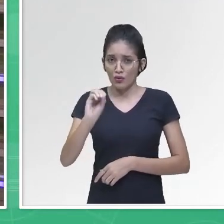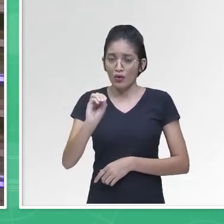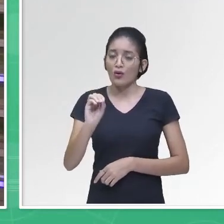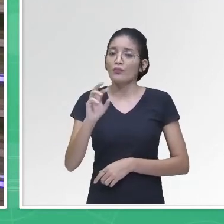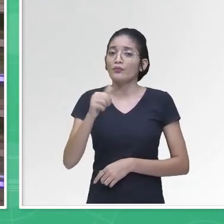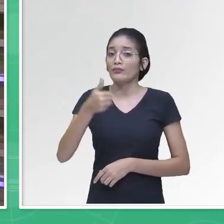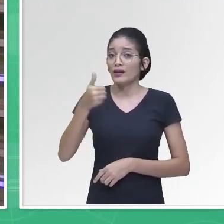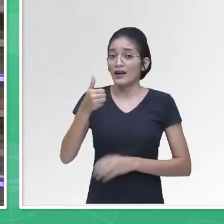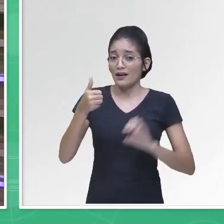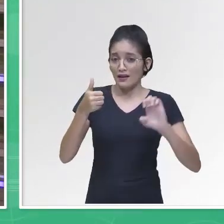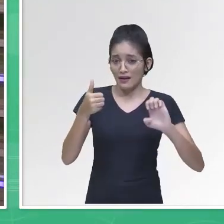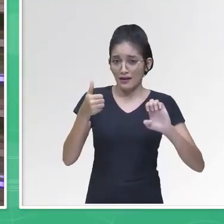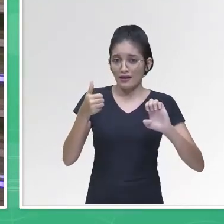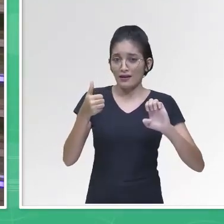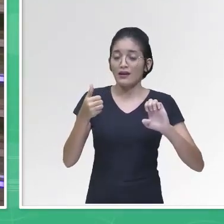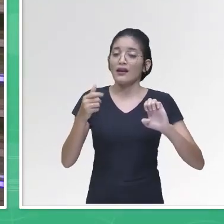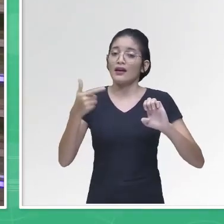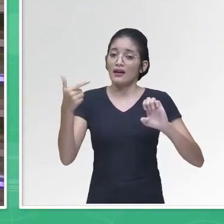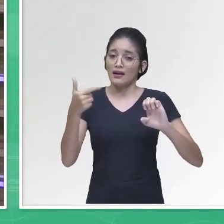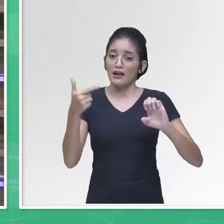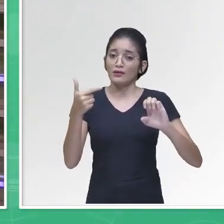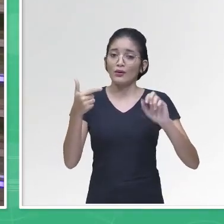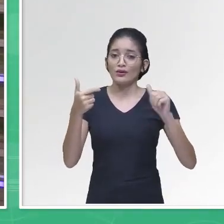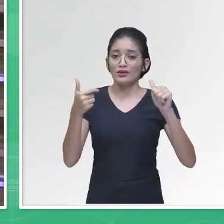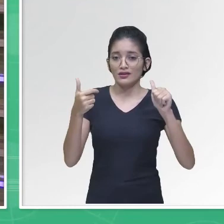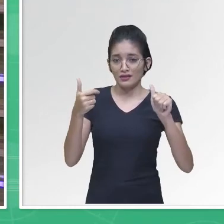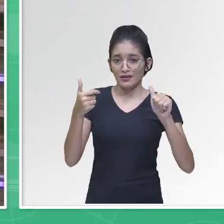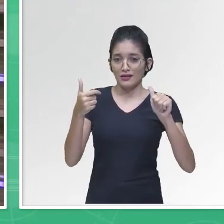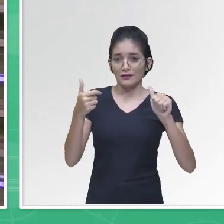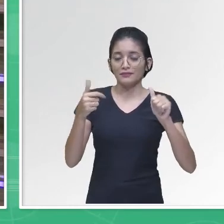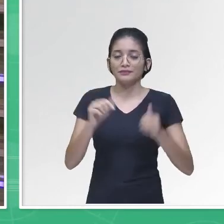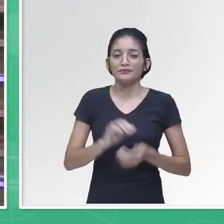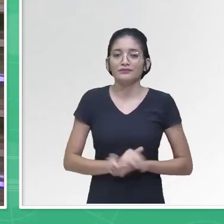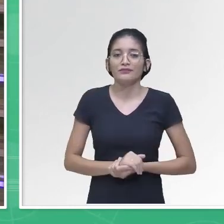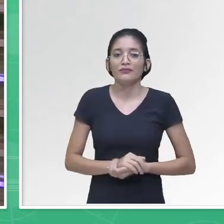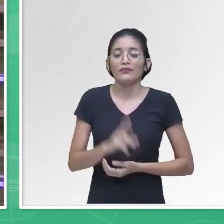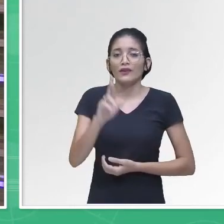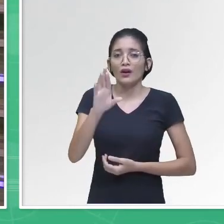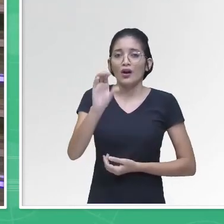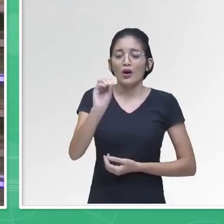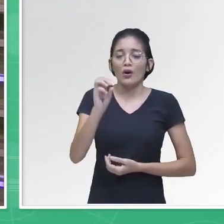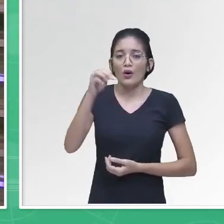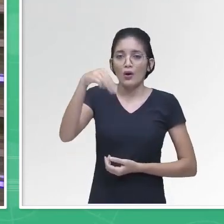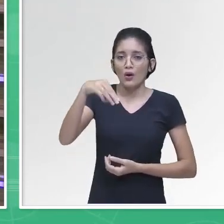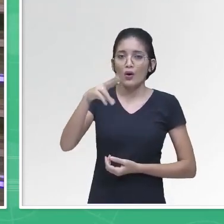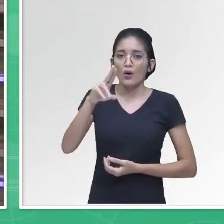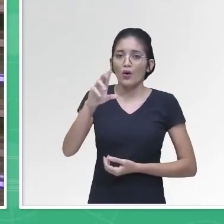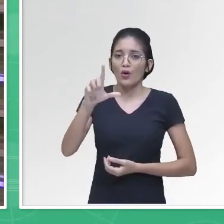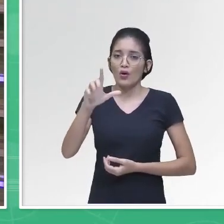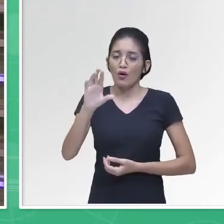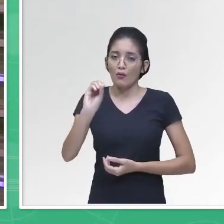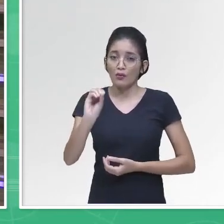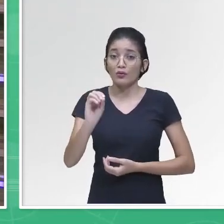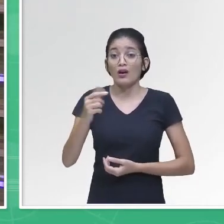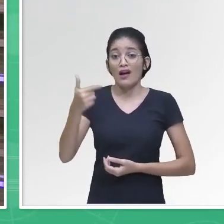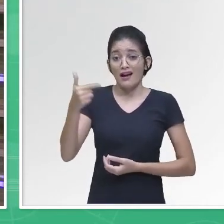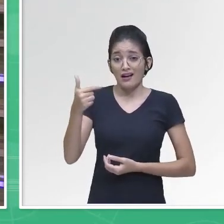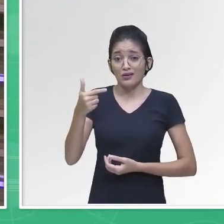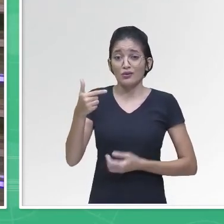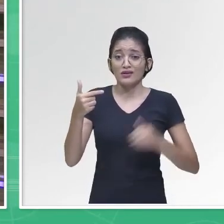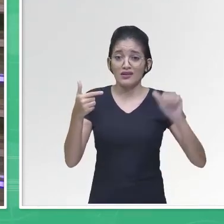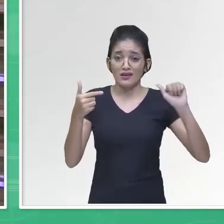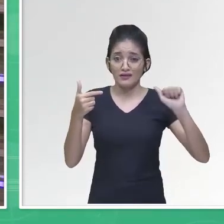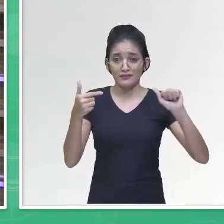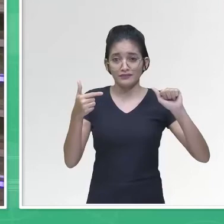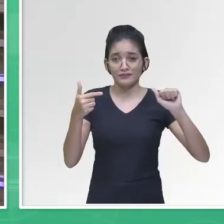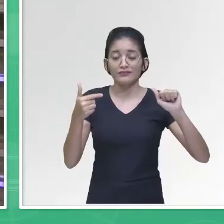a questão 2 é a letra A. Rômulo Correia, questão 2, professora, letra A.